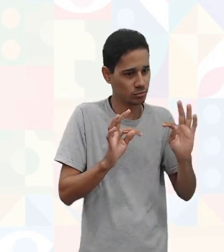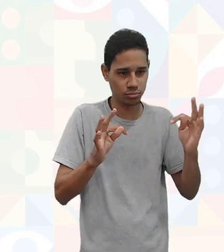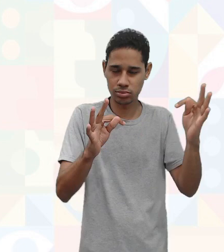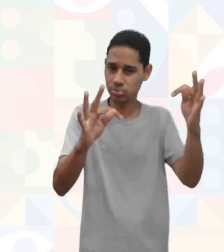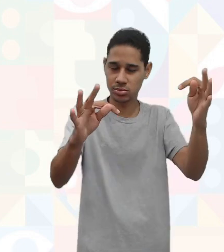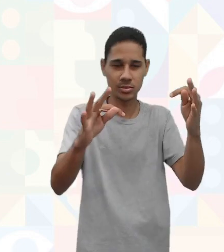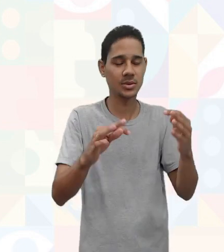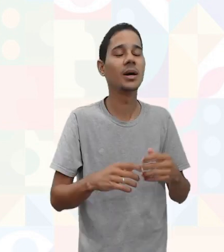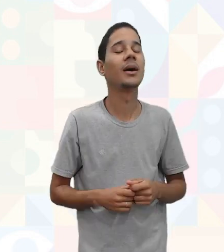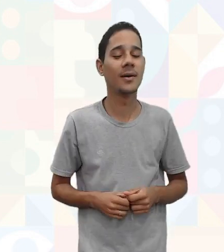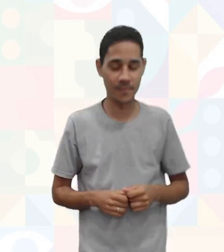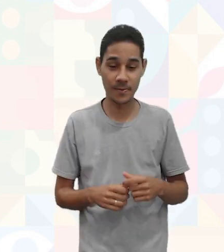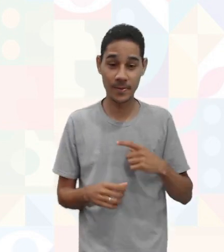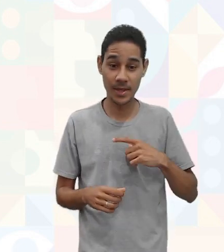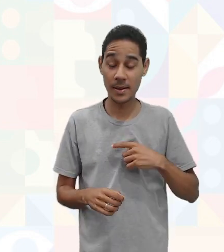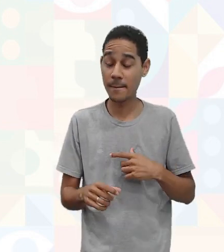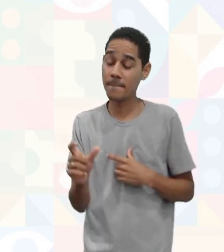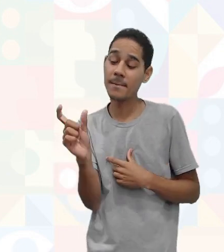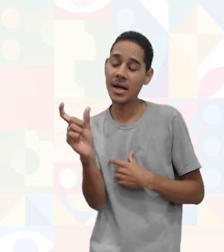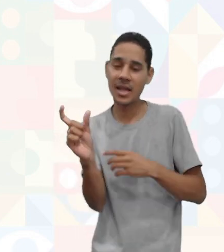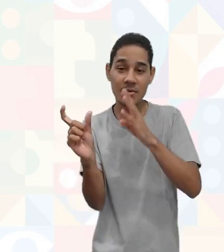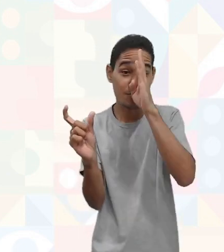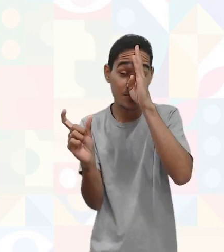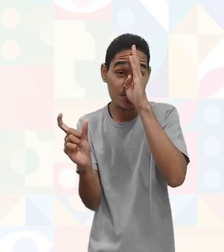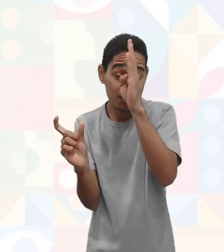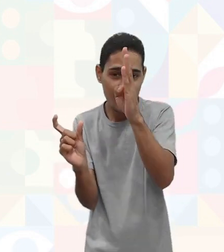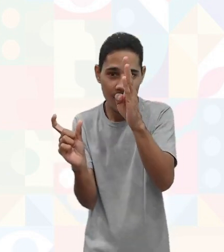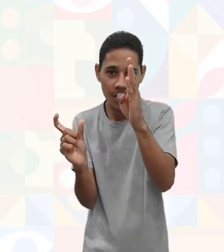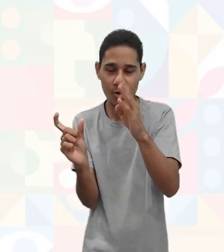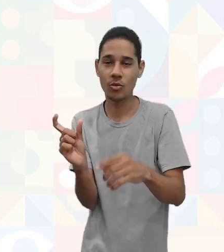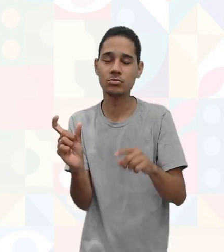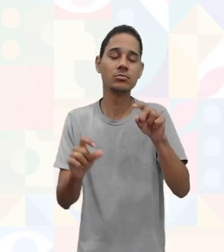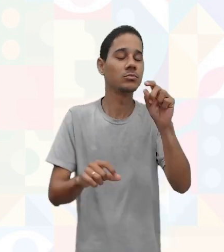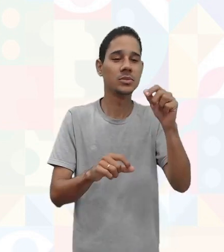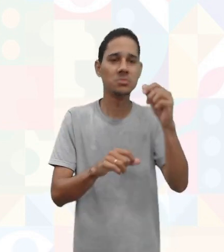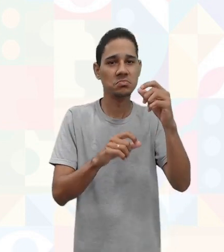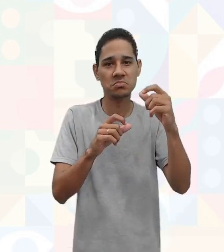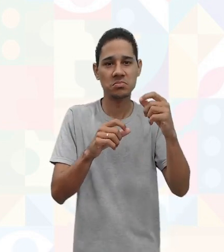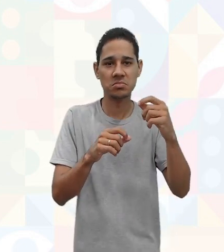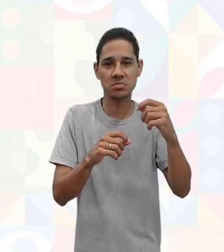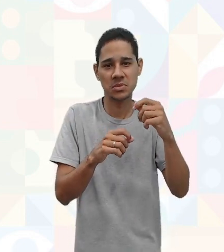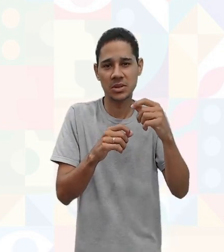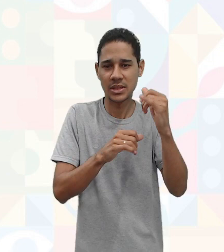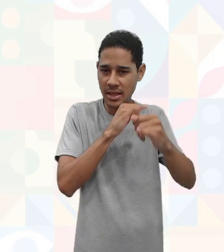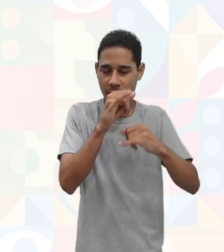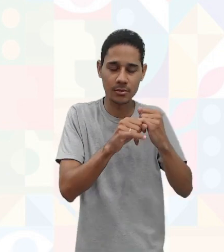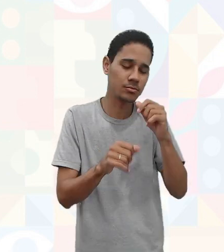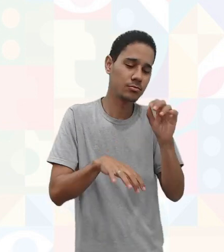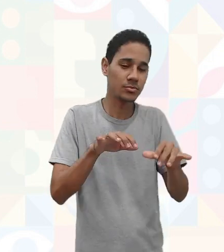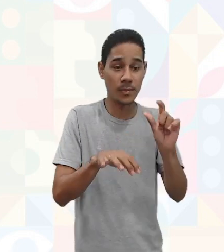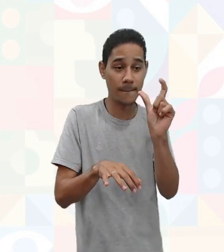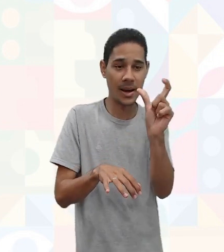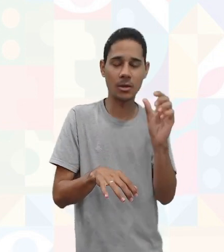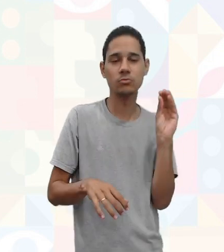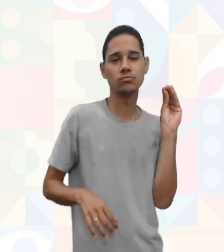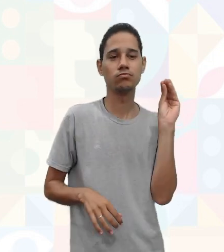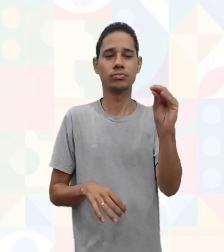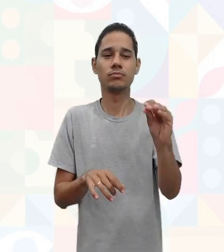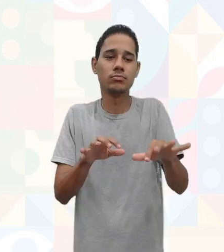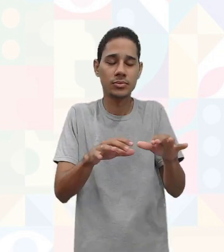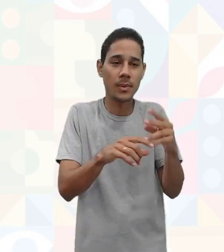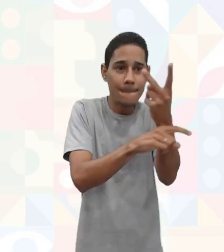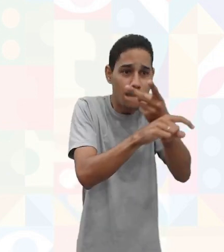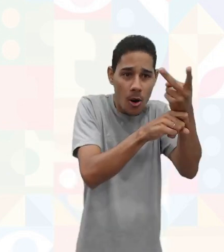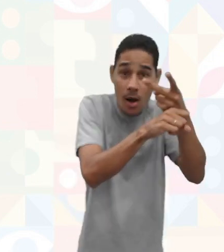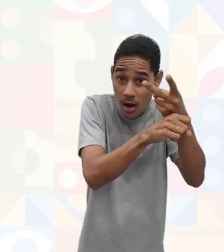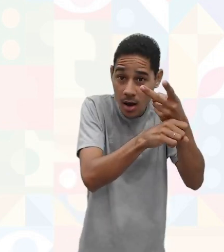para sistema de busca. Quando você vai lá num buscador qualquer e digita uma palavra-chave, né, os robôs de busca